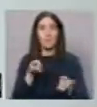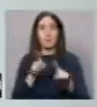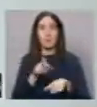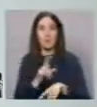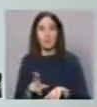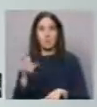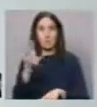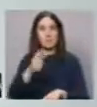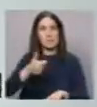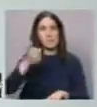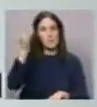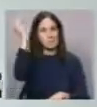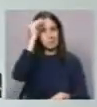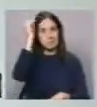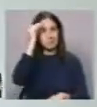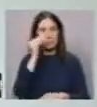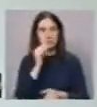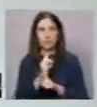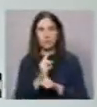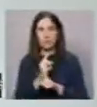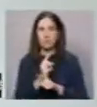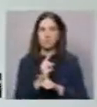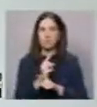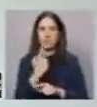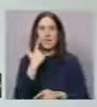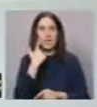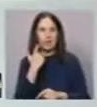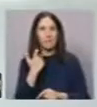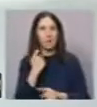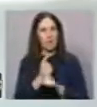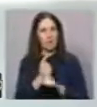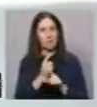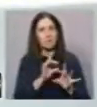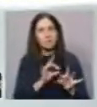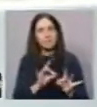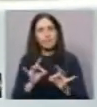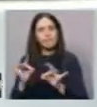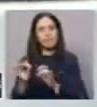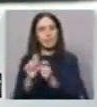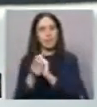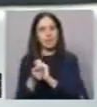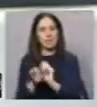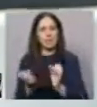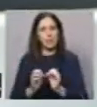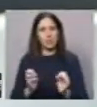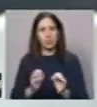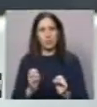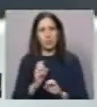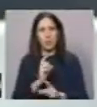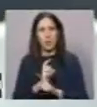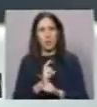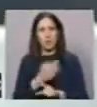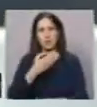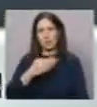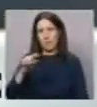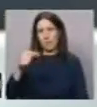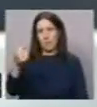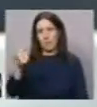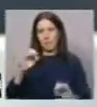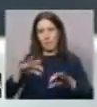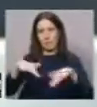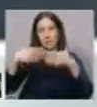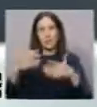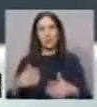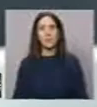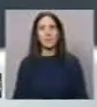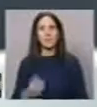nas regiões do interior. Depois a tendência é que mantenha-se sem grandes alterações ao longo do início da próxima semana. Portanto, sem chuva a